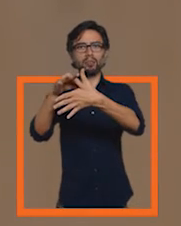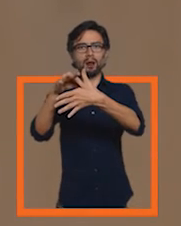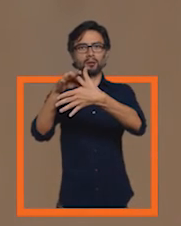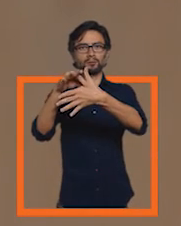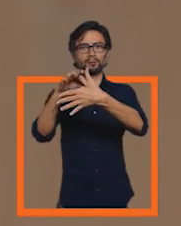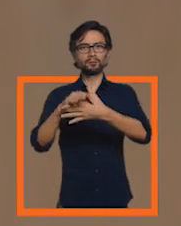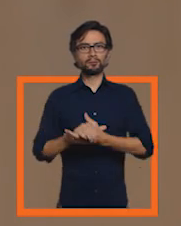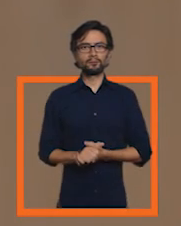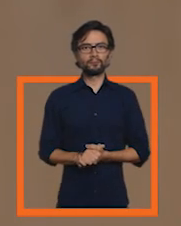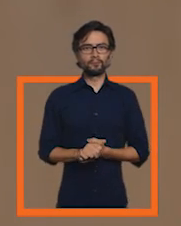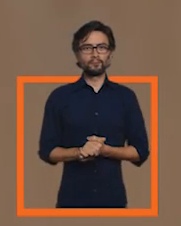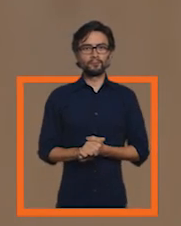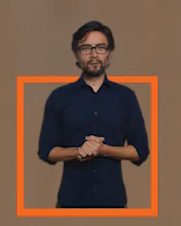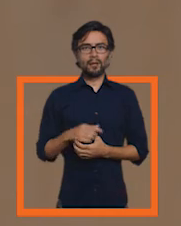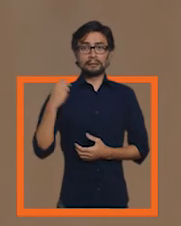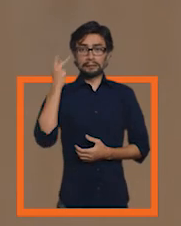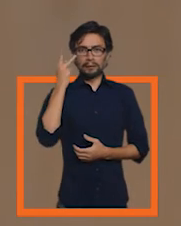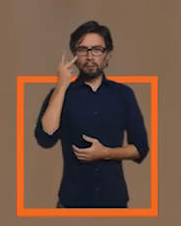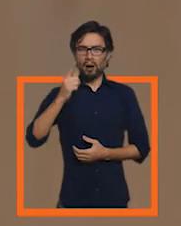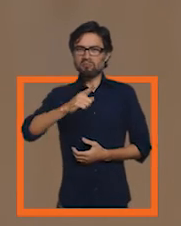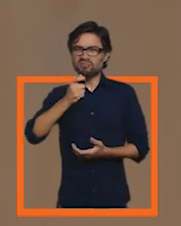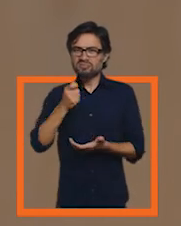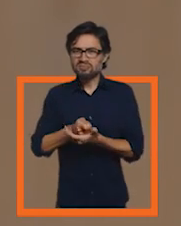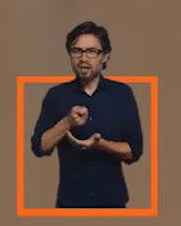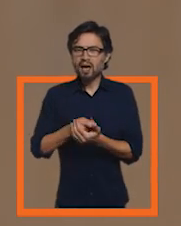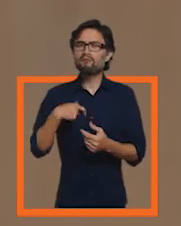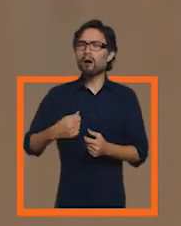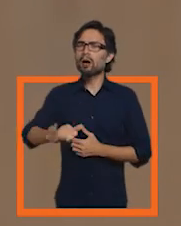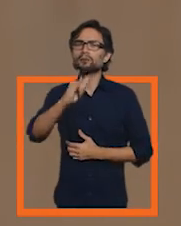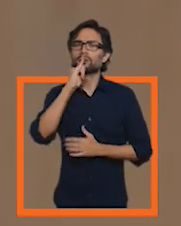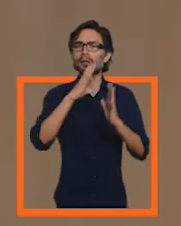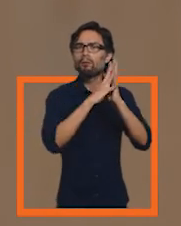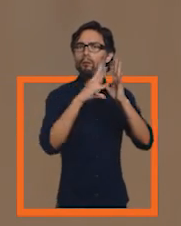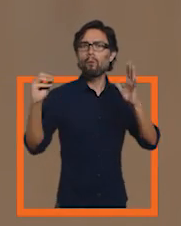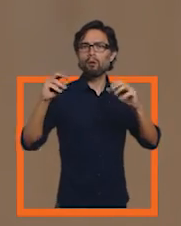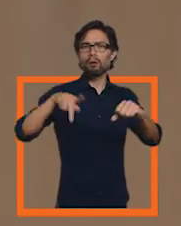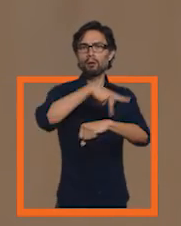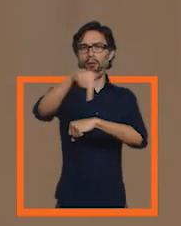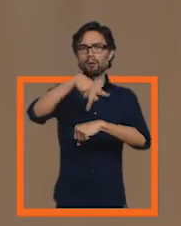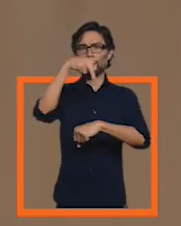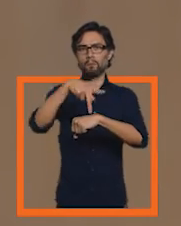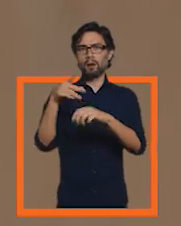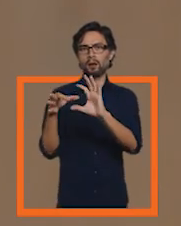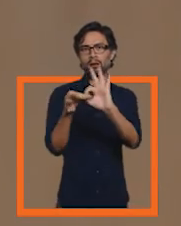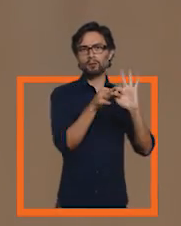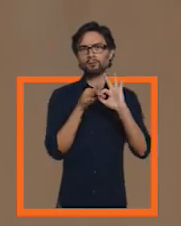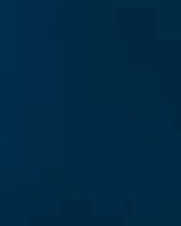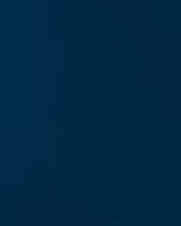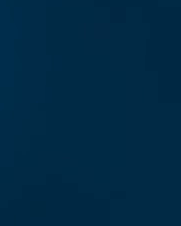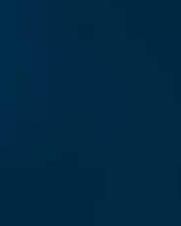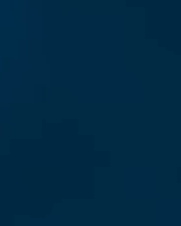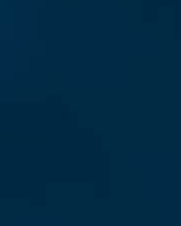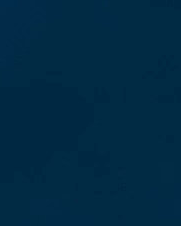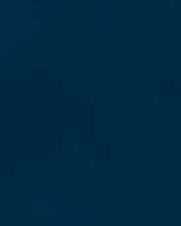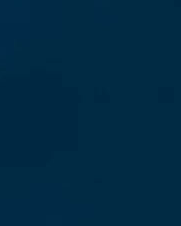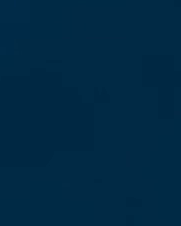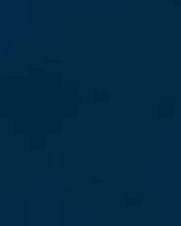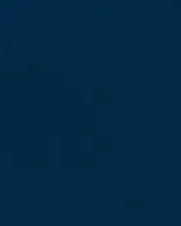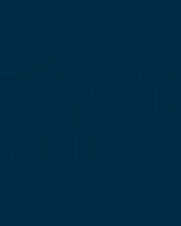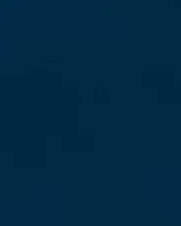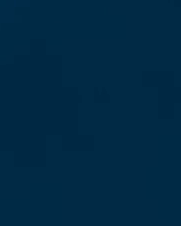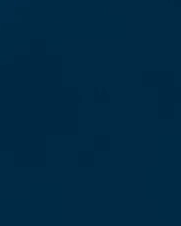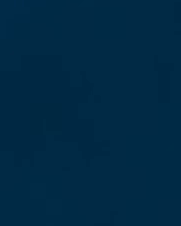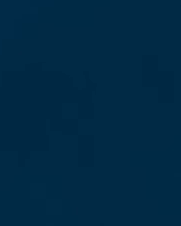liderança. São Paulo deve e vai dar o exemplo de união para o país. Vamos juntos. Vamos mudar São Paulo.